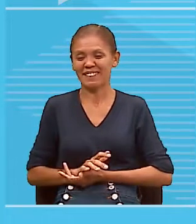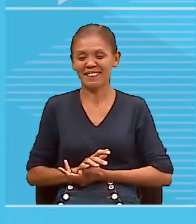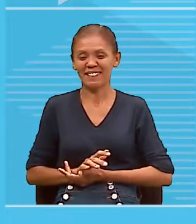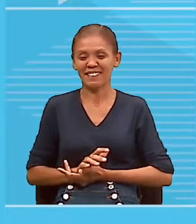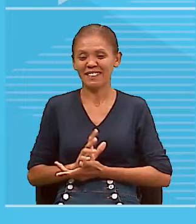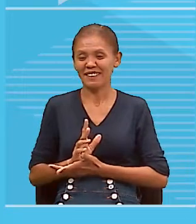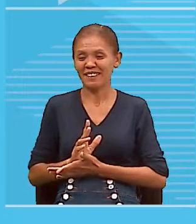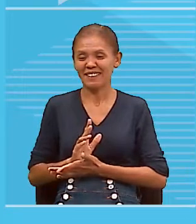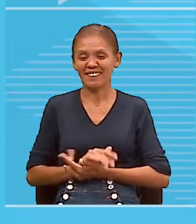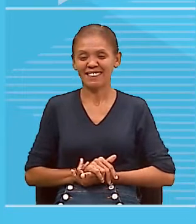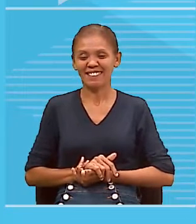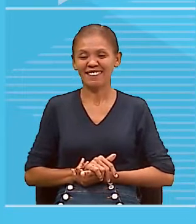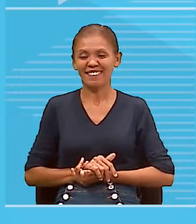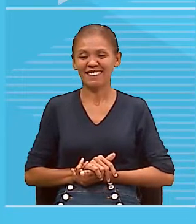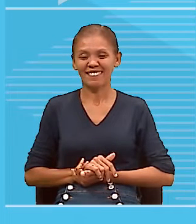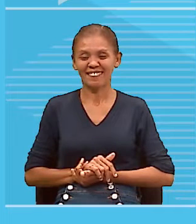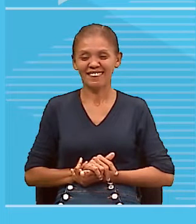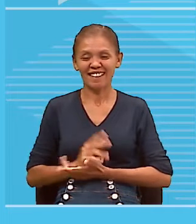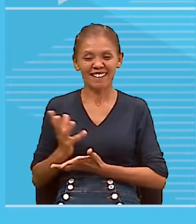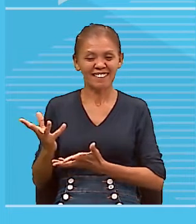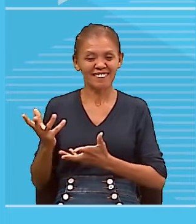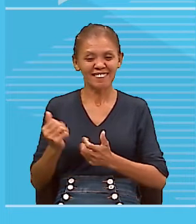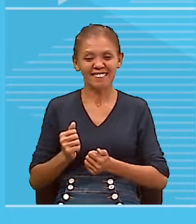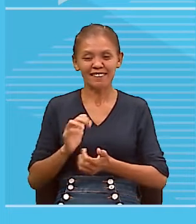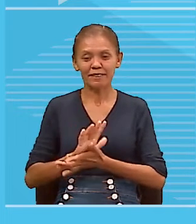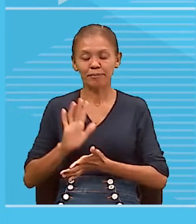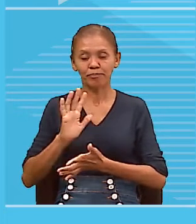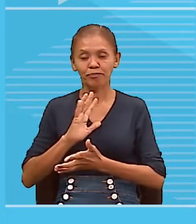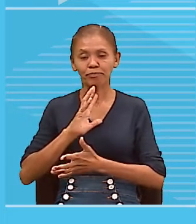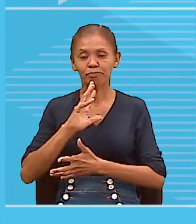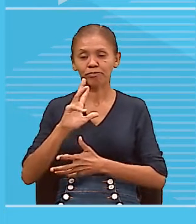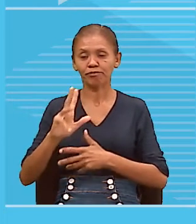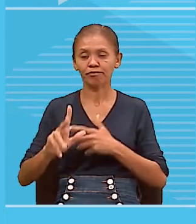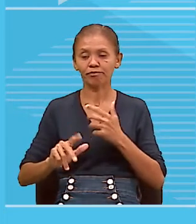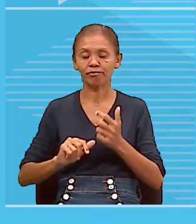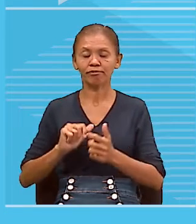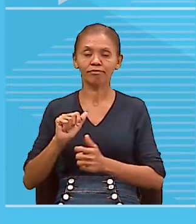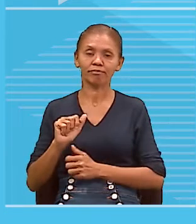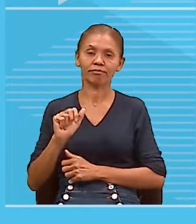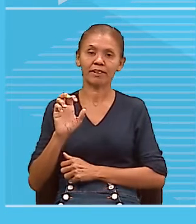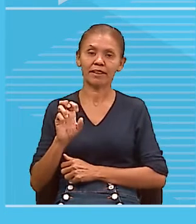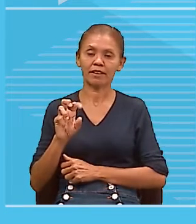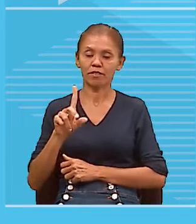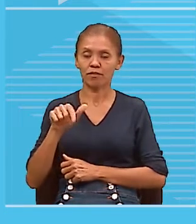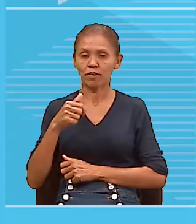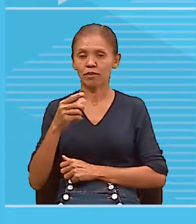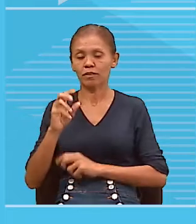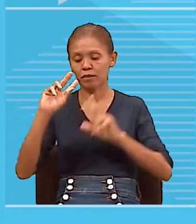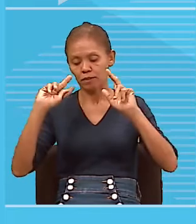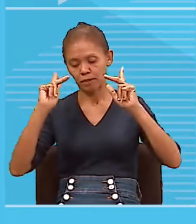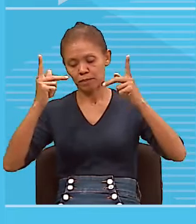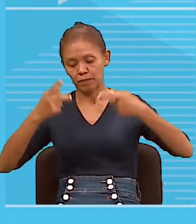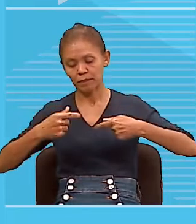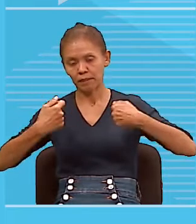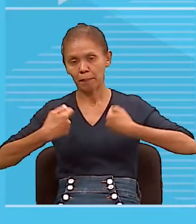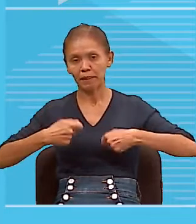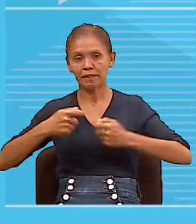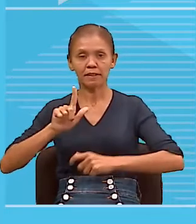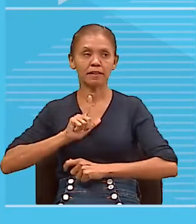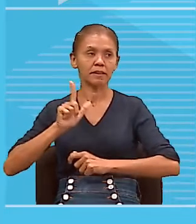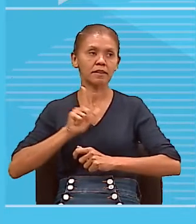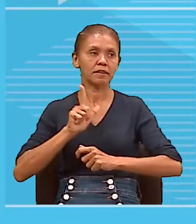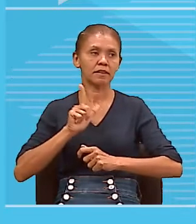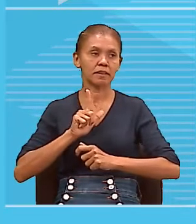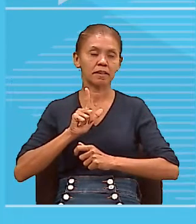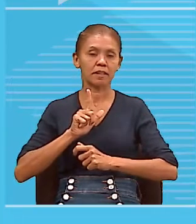a evolução humana é um assunto massa e a gente para entender a evolução humana a gente tem que entender também a evolução de um grupo